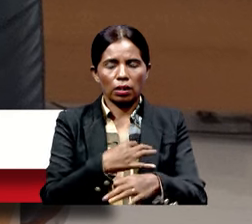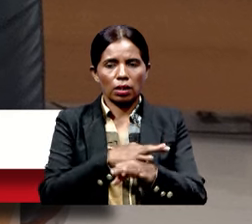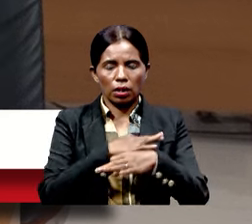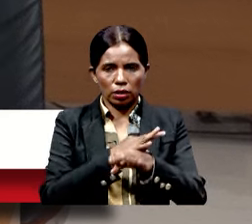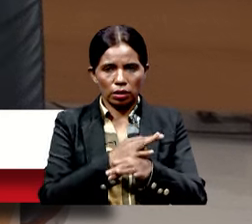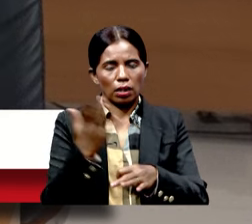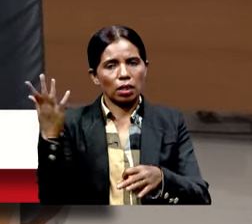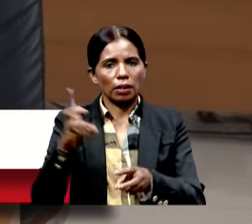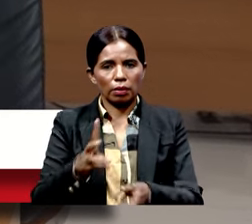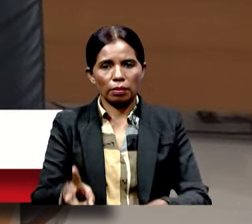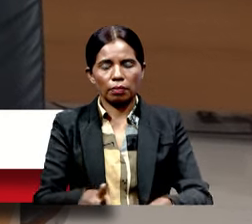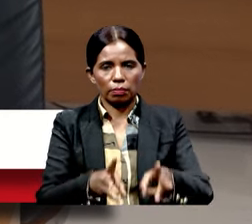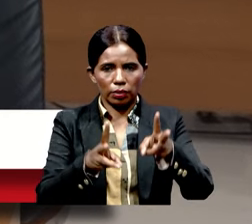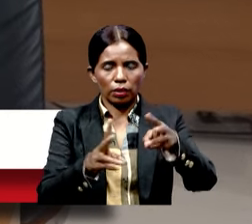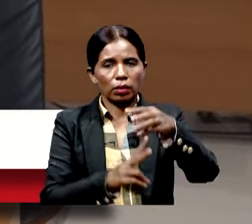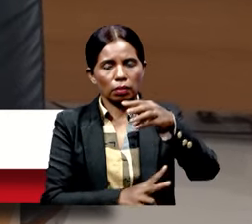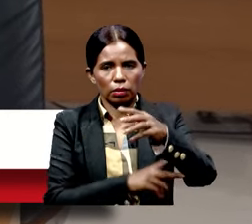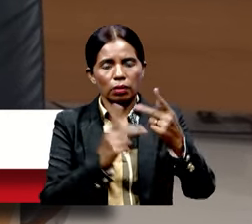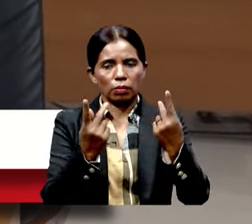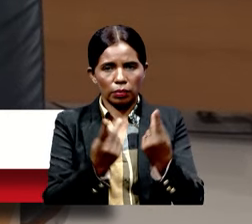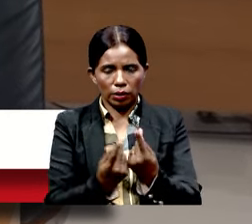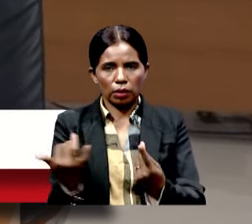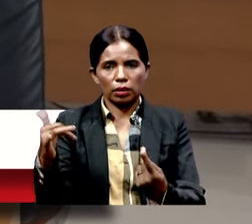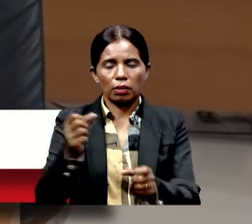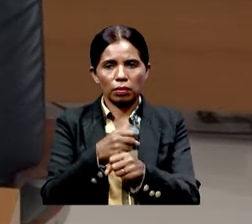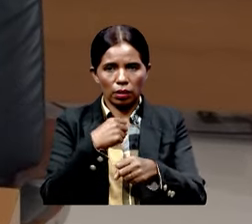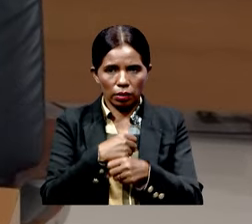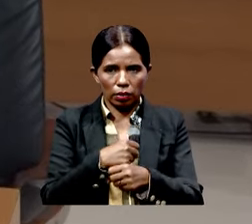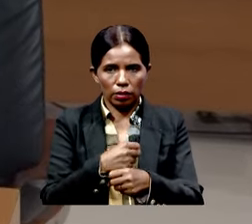ba companhia baru halo normalização na ba